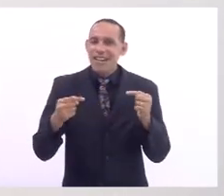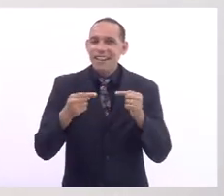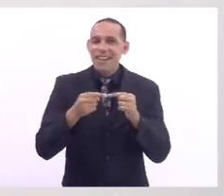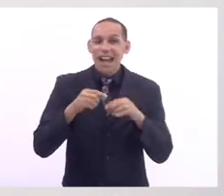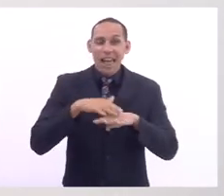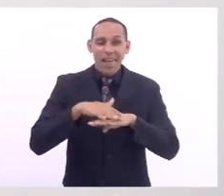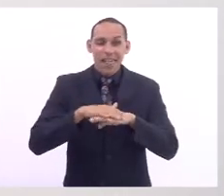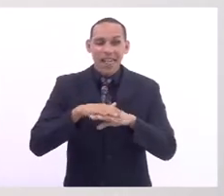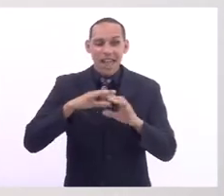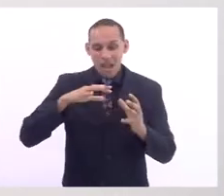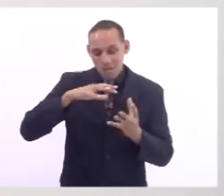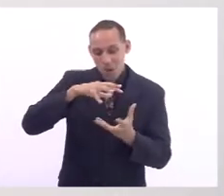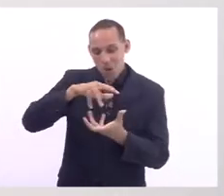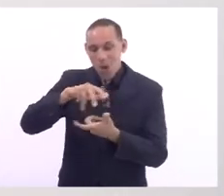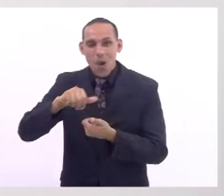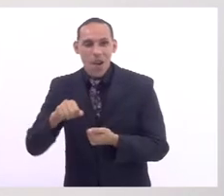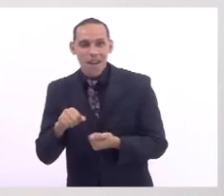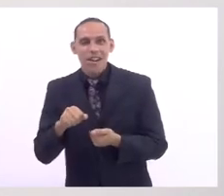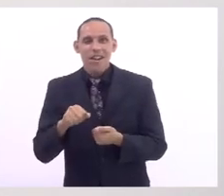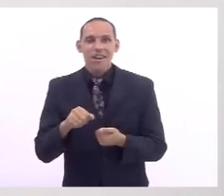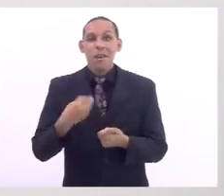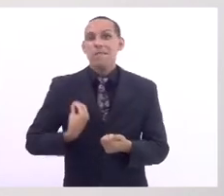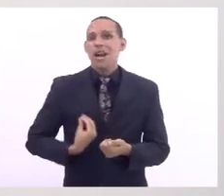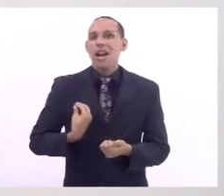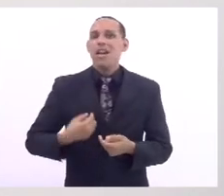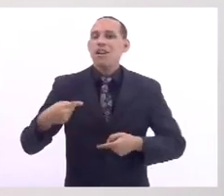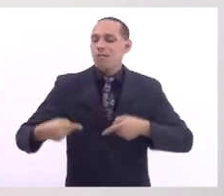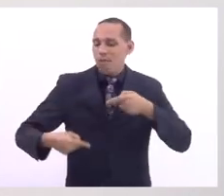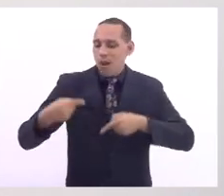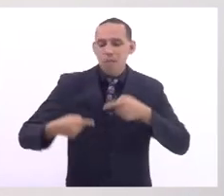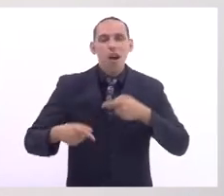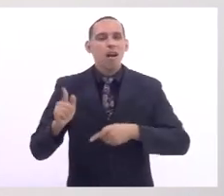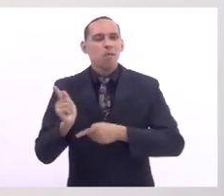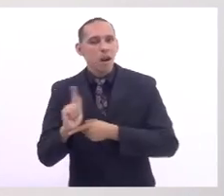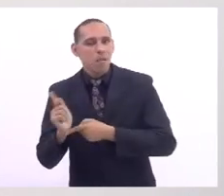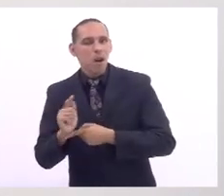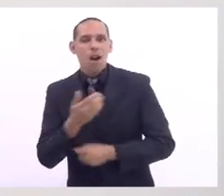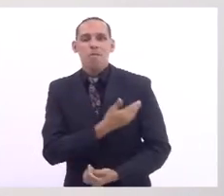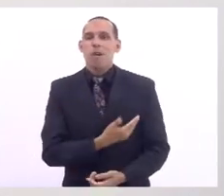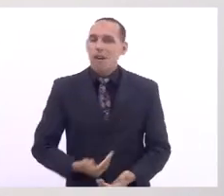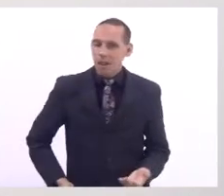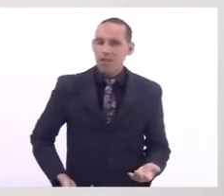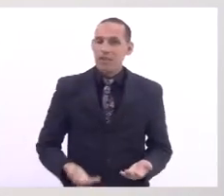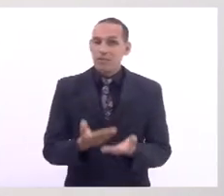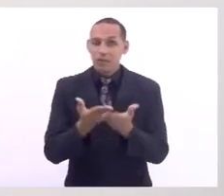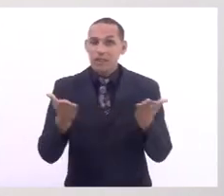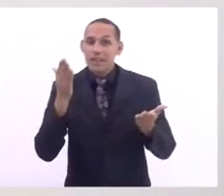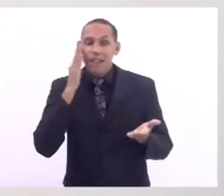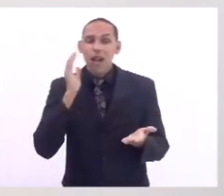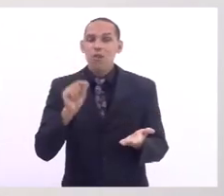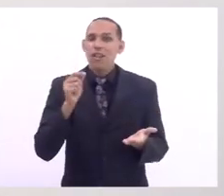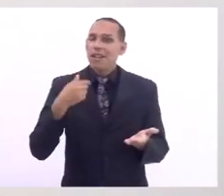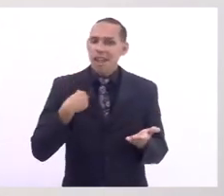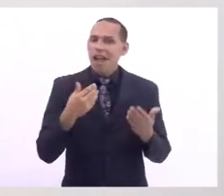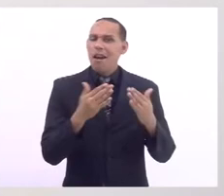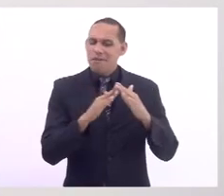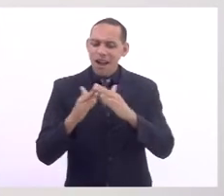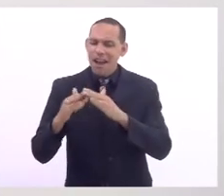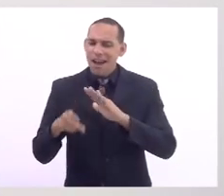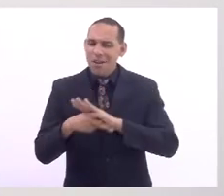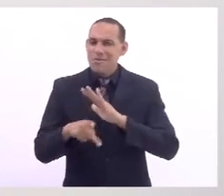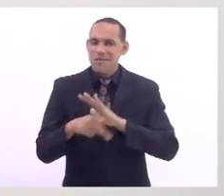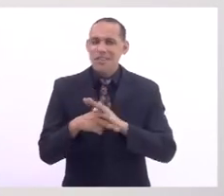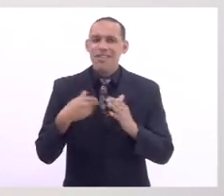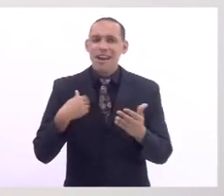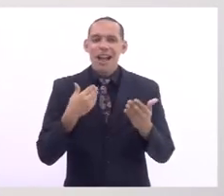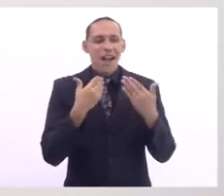Internacional na presença da discussão pública da gestão pública e sem saibam que eu sou uma favelada que